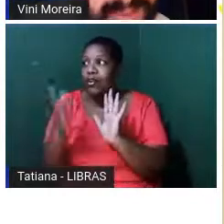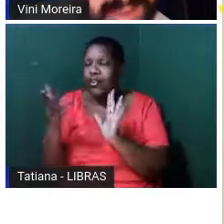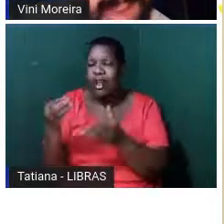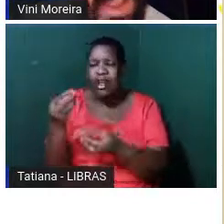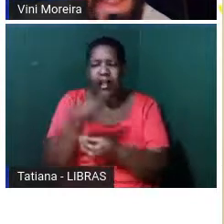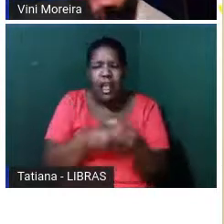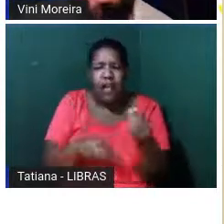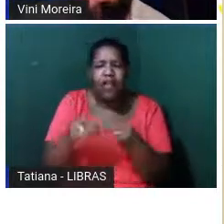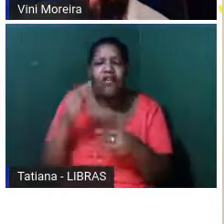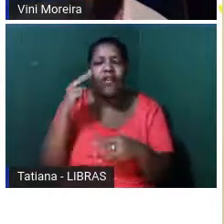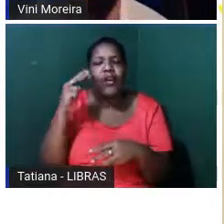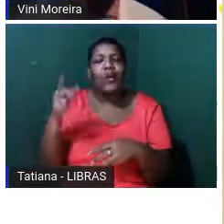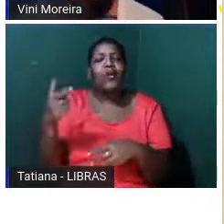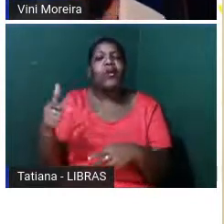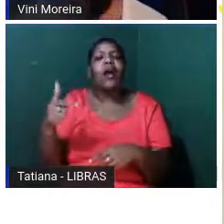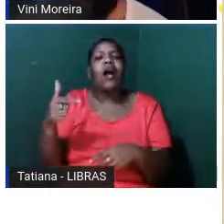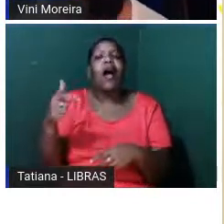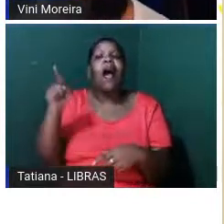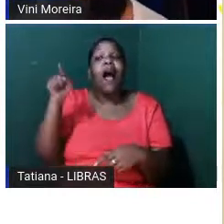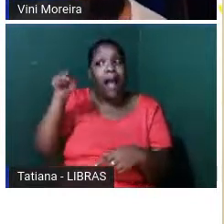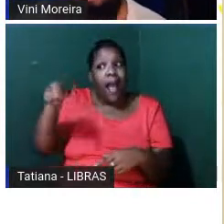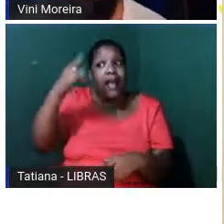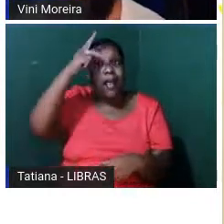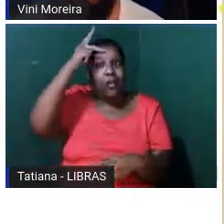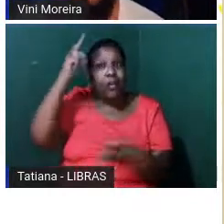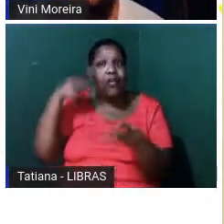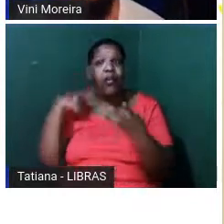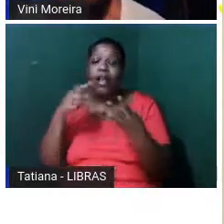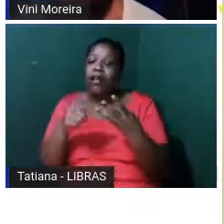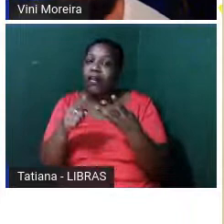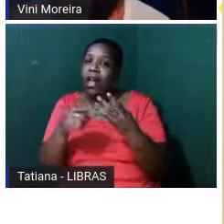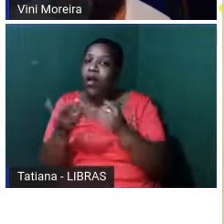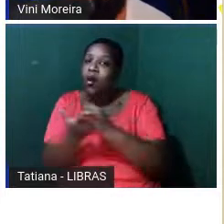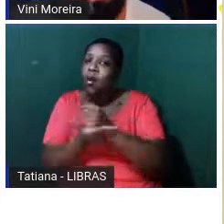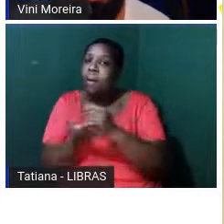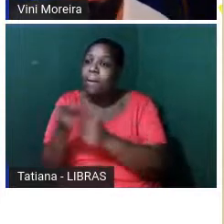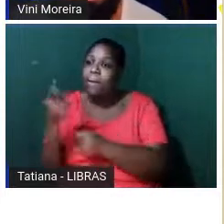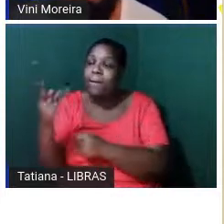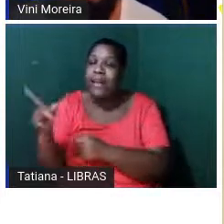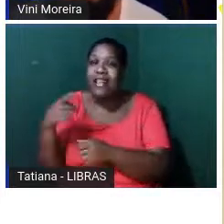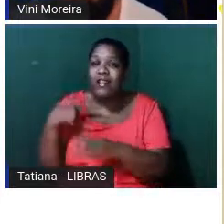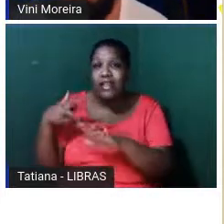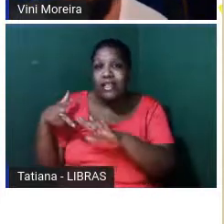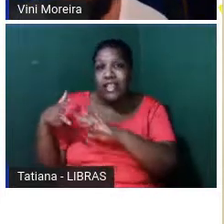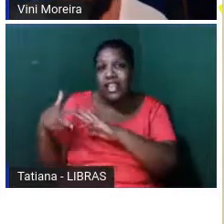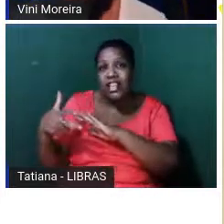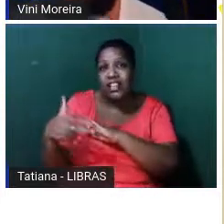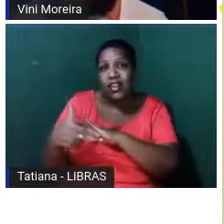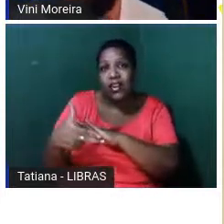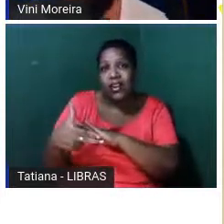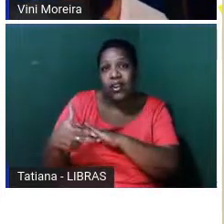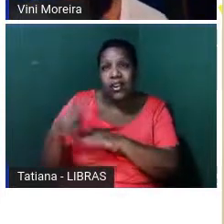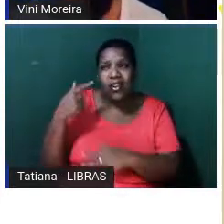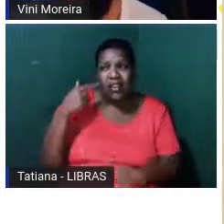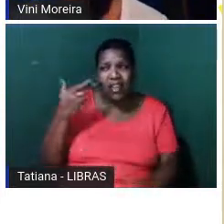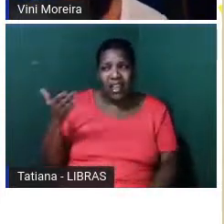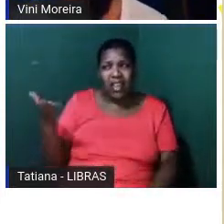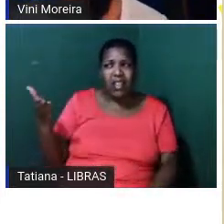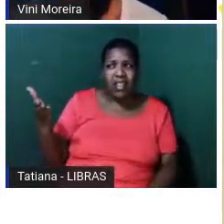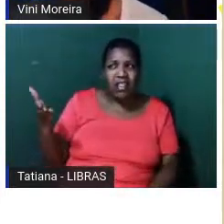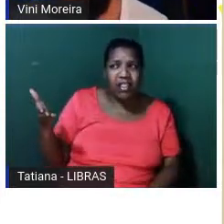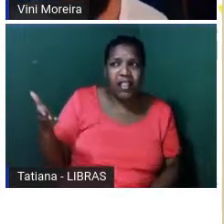está envolvido a meses isso essa pessoa vai fazer o básico dela o Vasco da edição e vai trazer uma